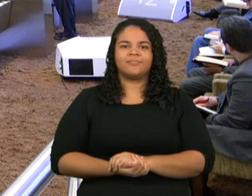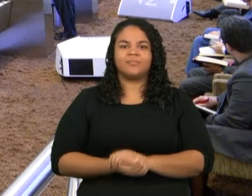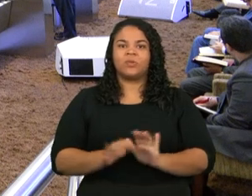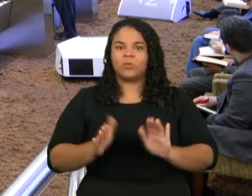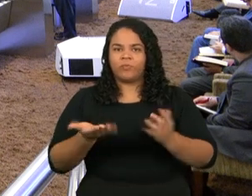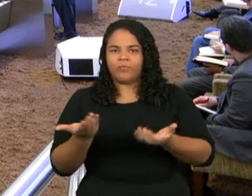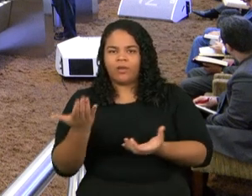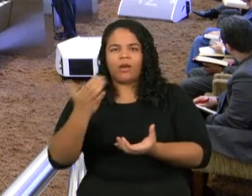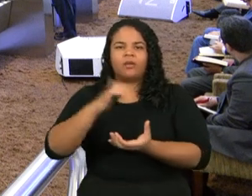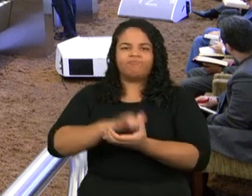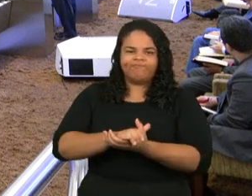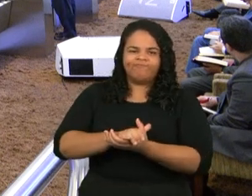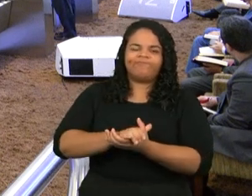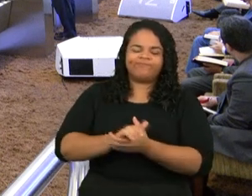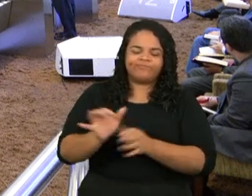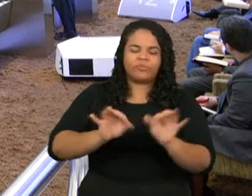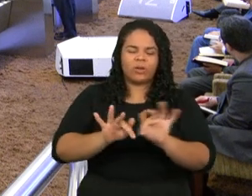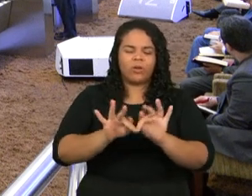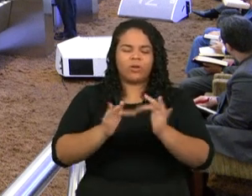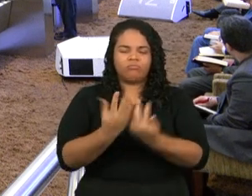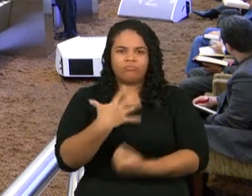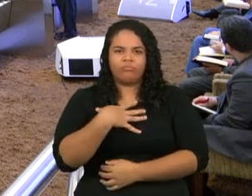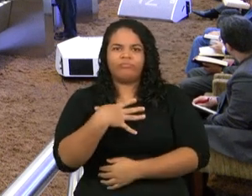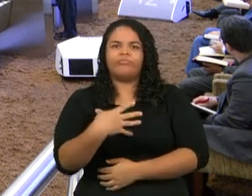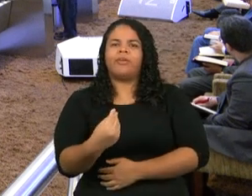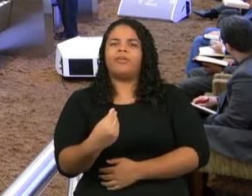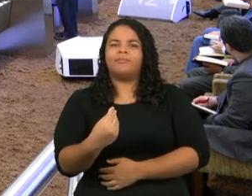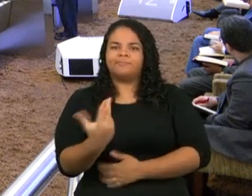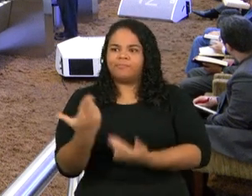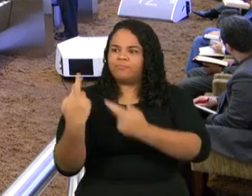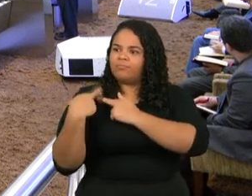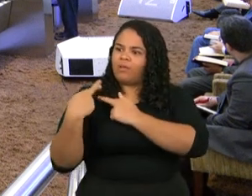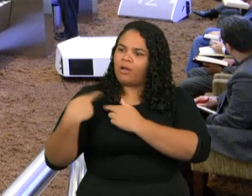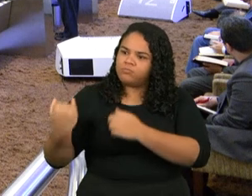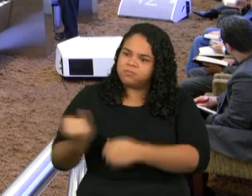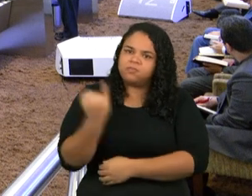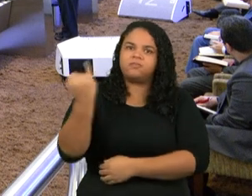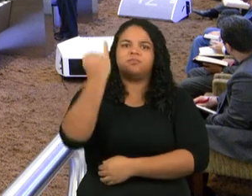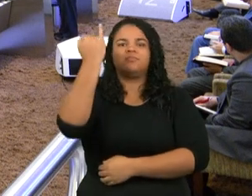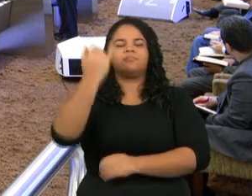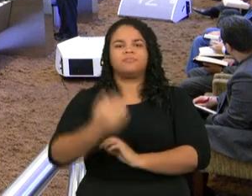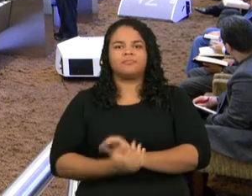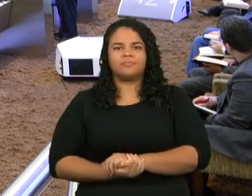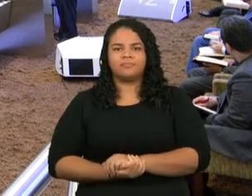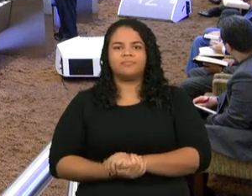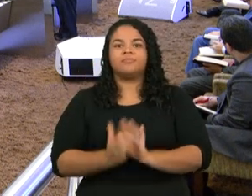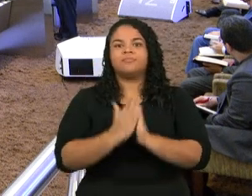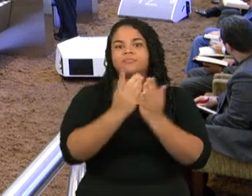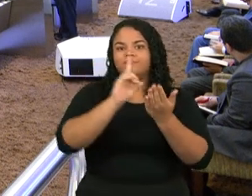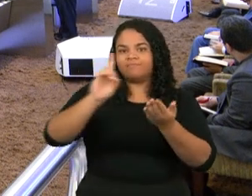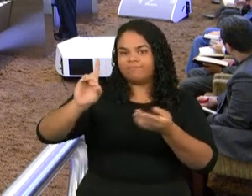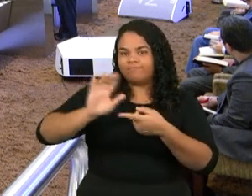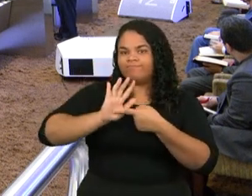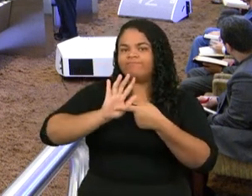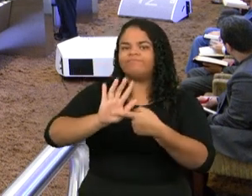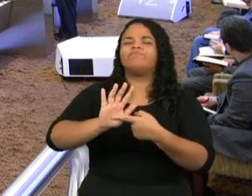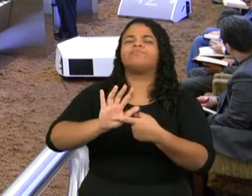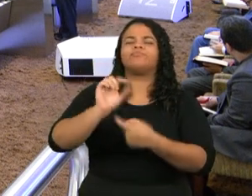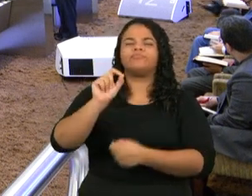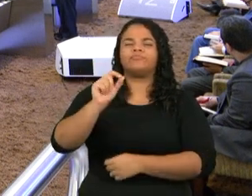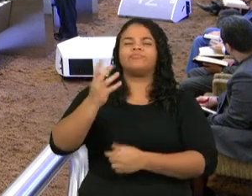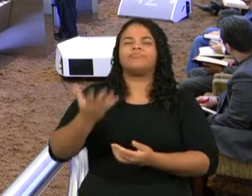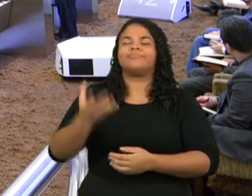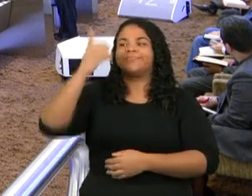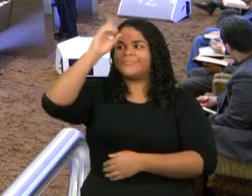lar ter filhos é uma grande responsabilidade a palavra de Deus nos diz que os filhos são herança